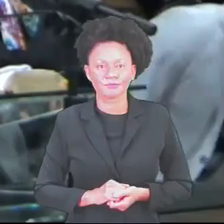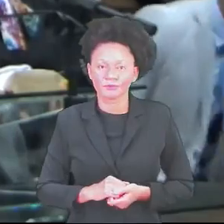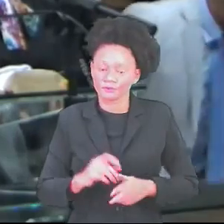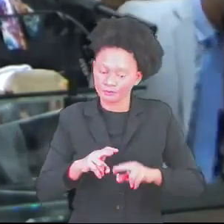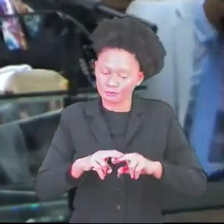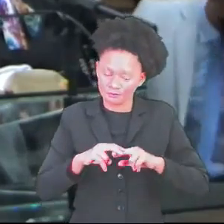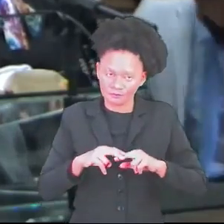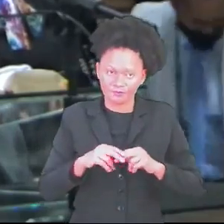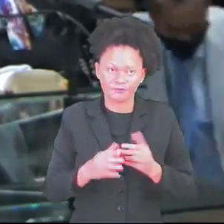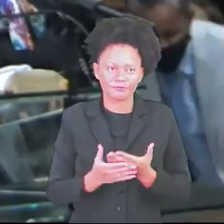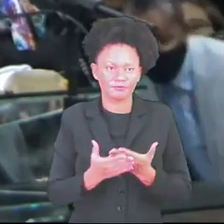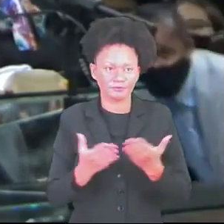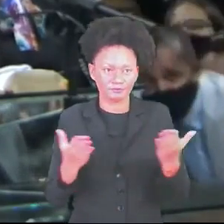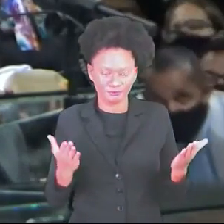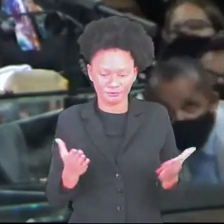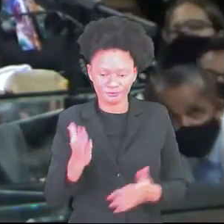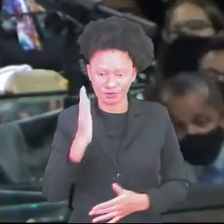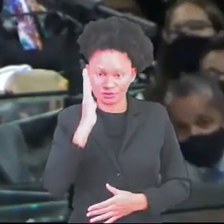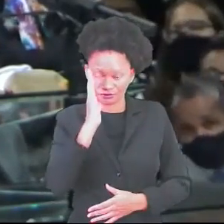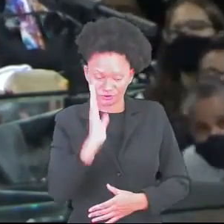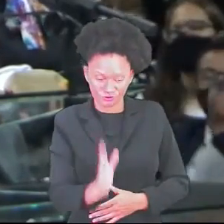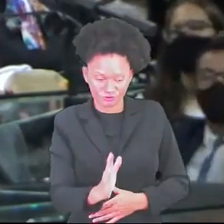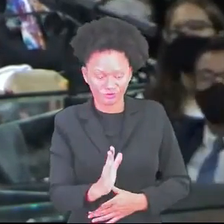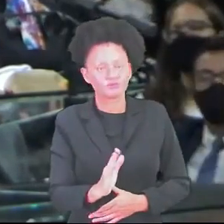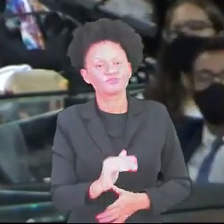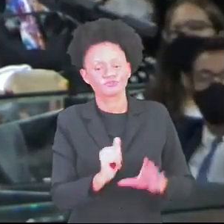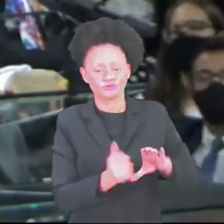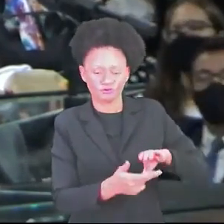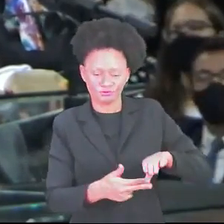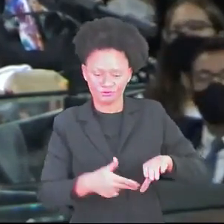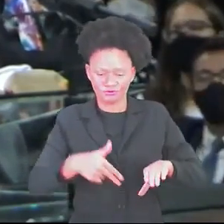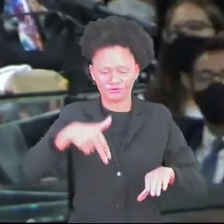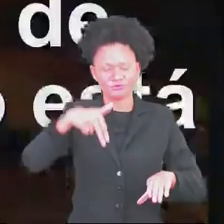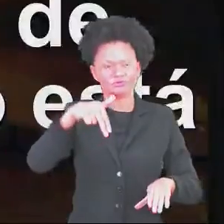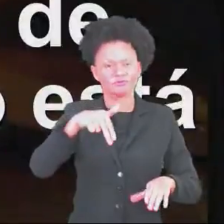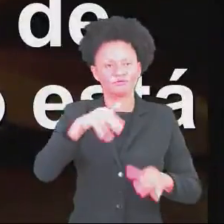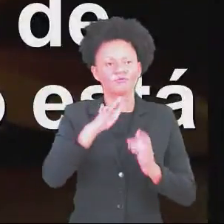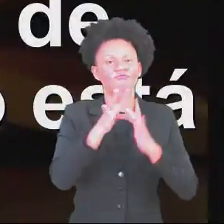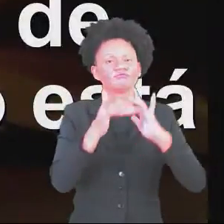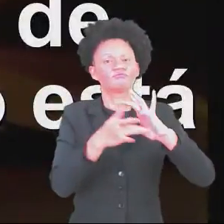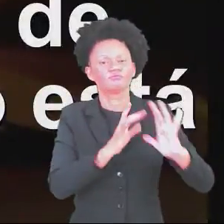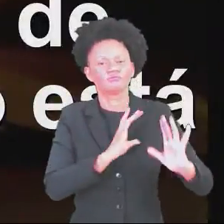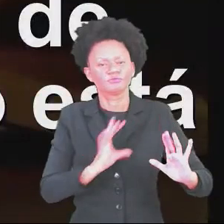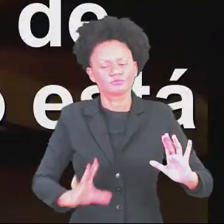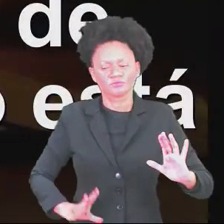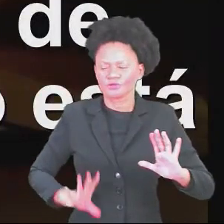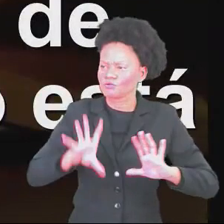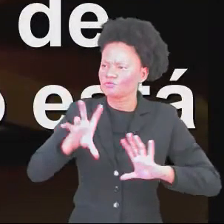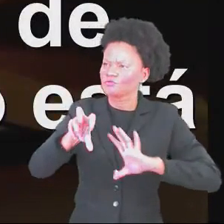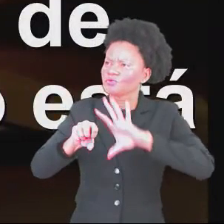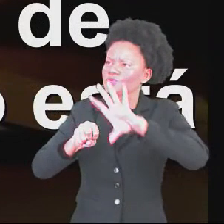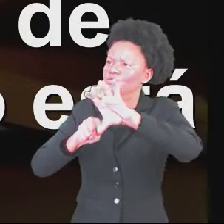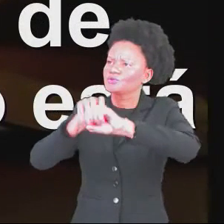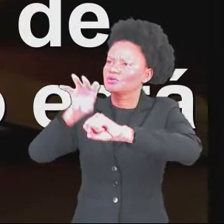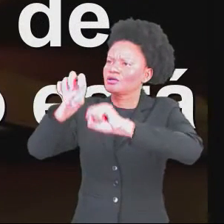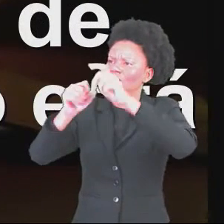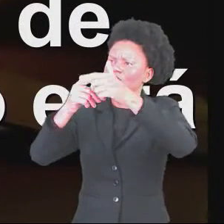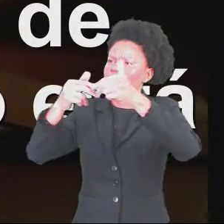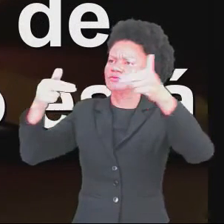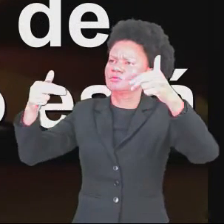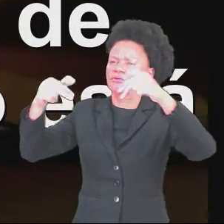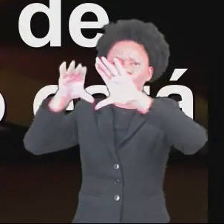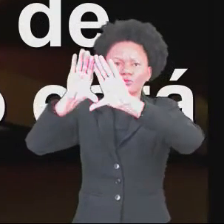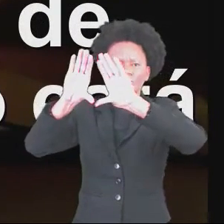Portanto, se já ressuscitaste com Cristo, buscai as coisas que são de